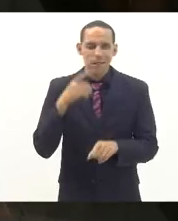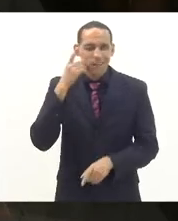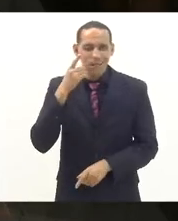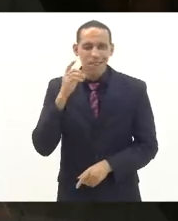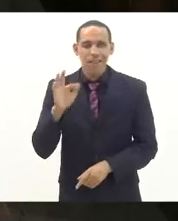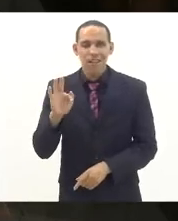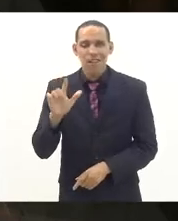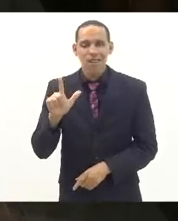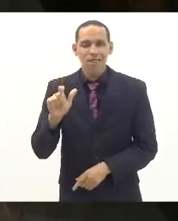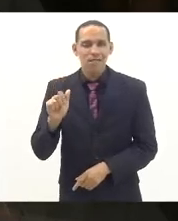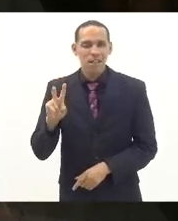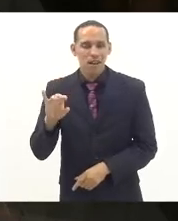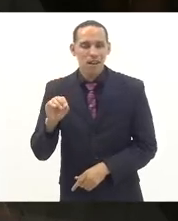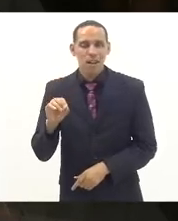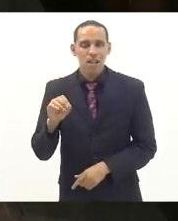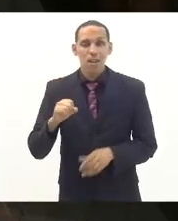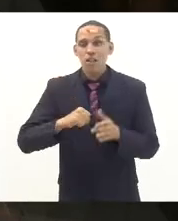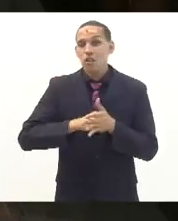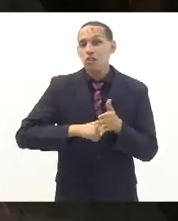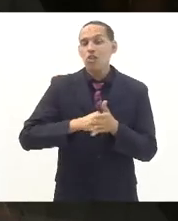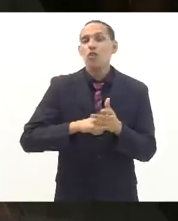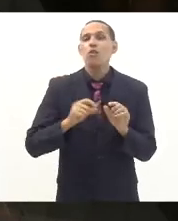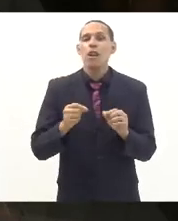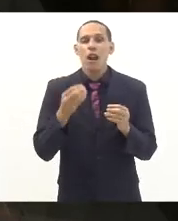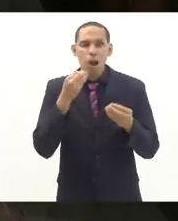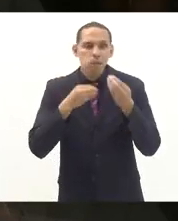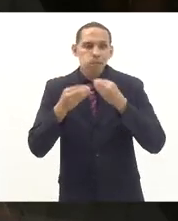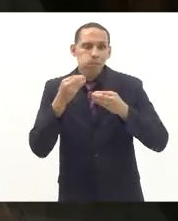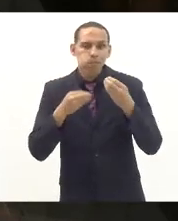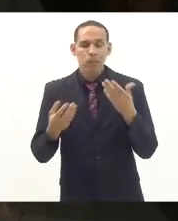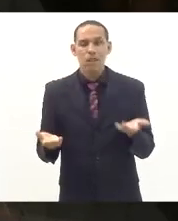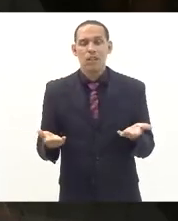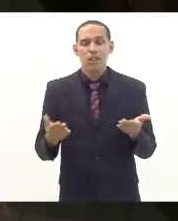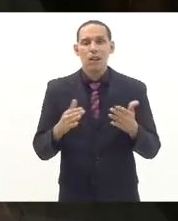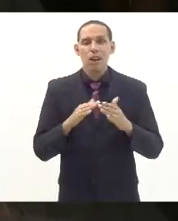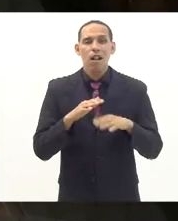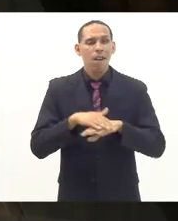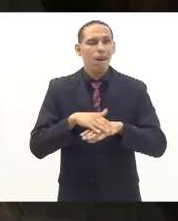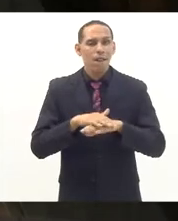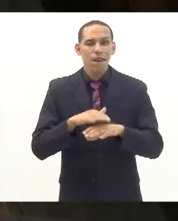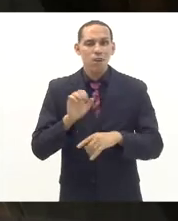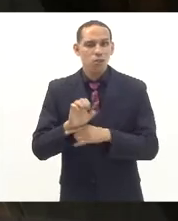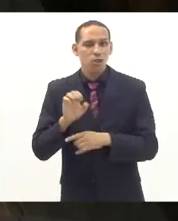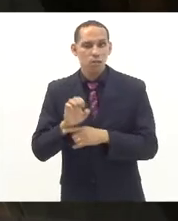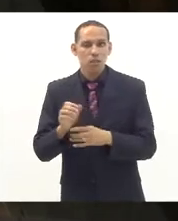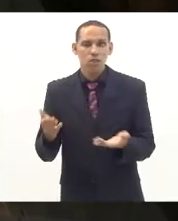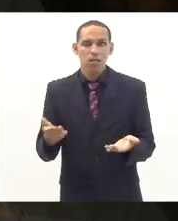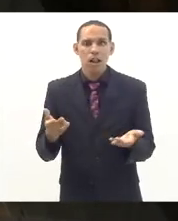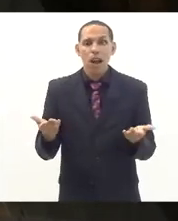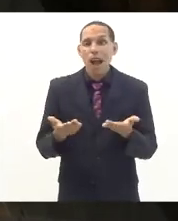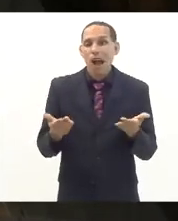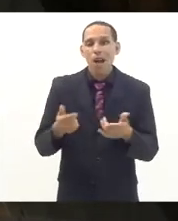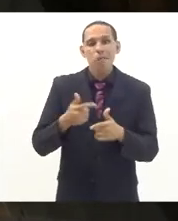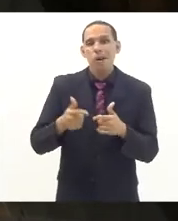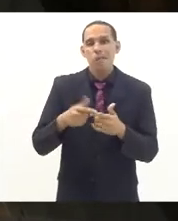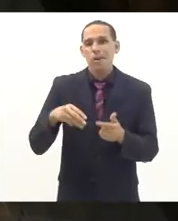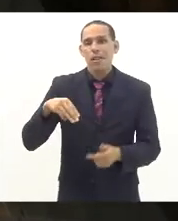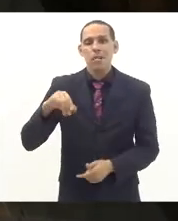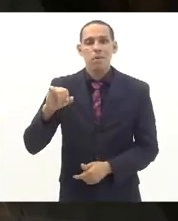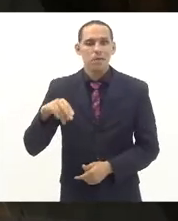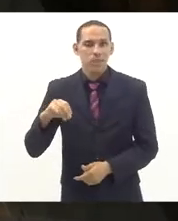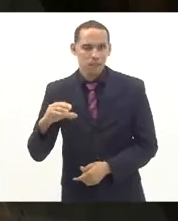Flávio serafini enfrentando o problema é da da merenda escolar escolar na rede estadual de educação passou a Cemig um problema o que é